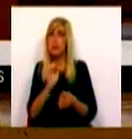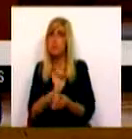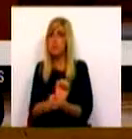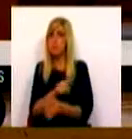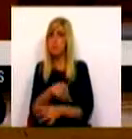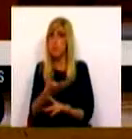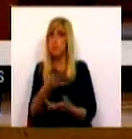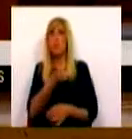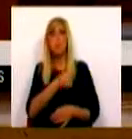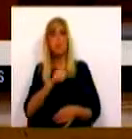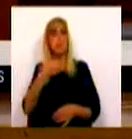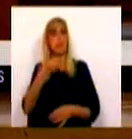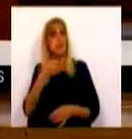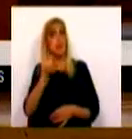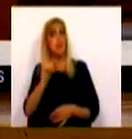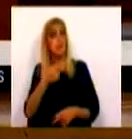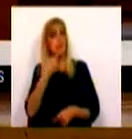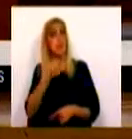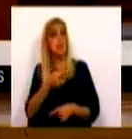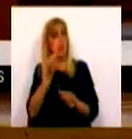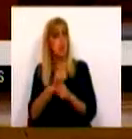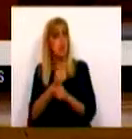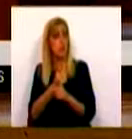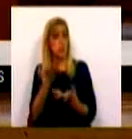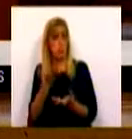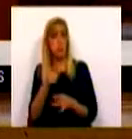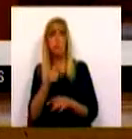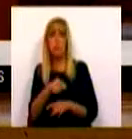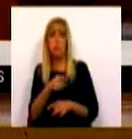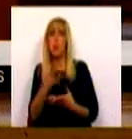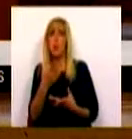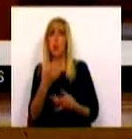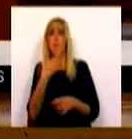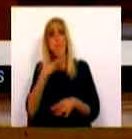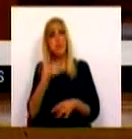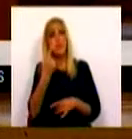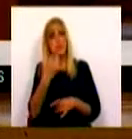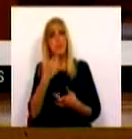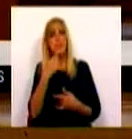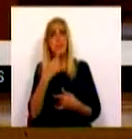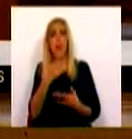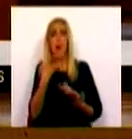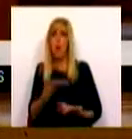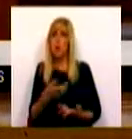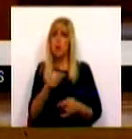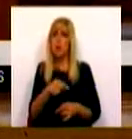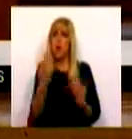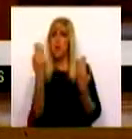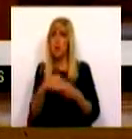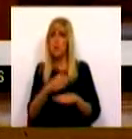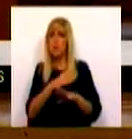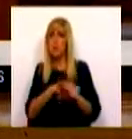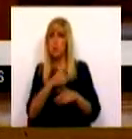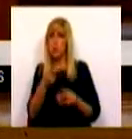Em 2017 também o afirmaram. Um deles, pelo menos, considera agora que esses limites